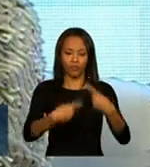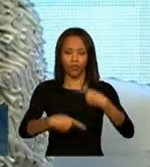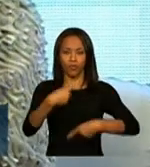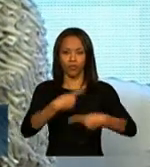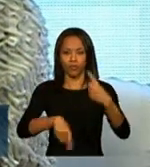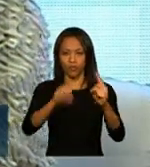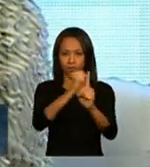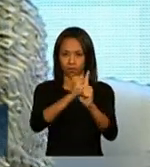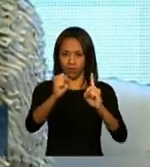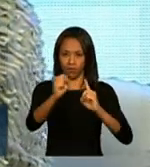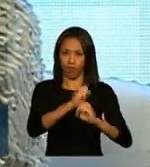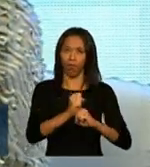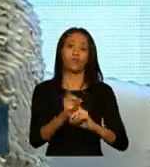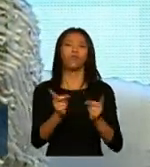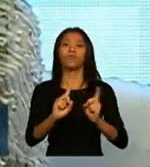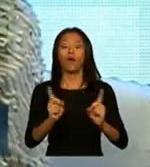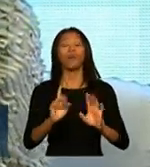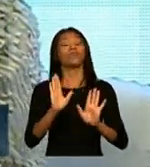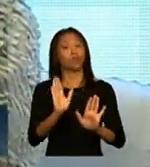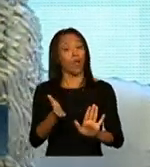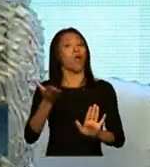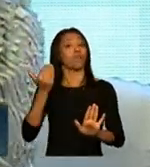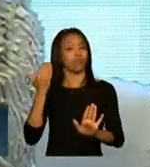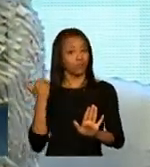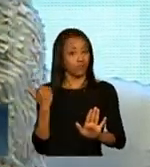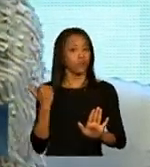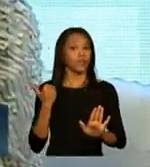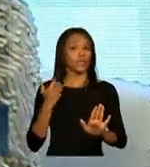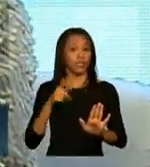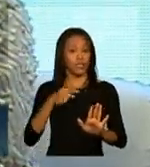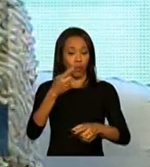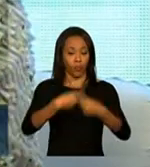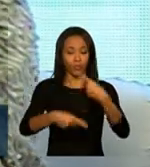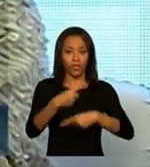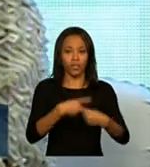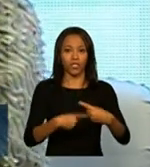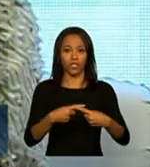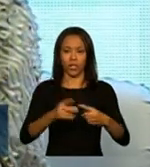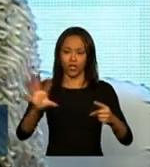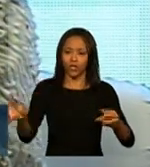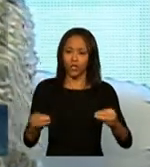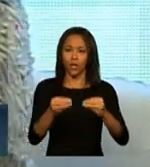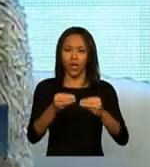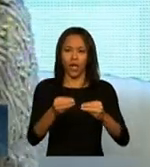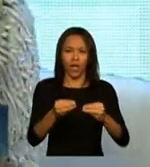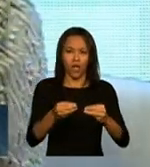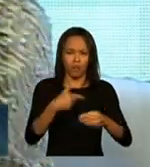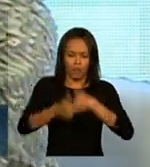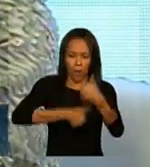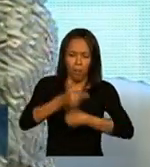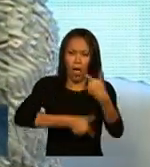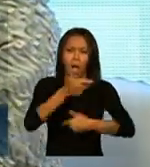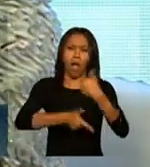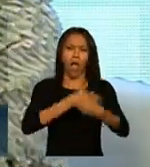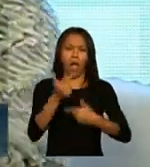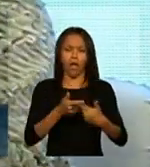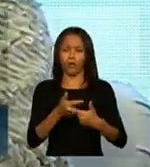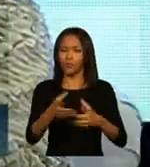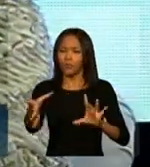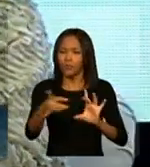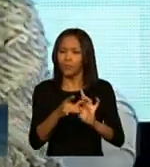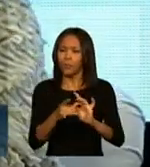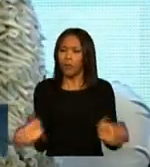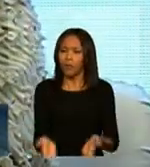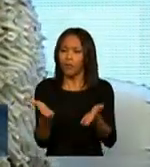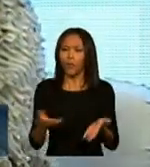um laboratório de construção de uma política que tentou juntar a fome com a vontade de comer, a agricultura familiar